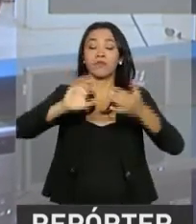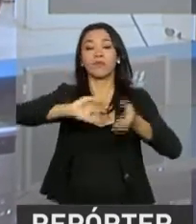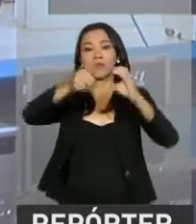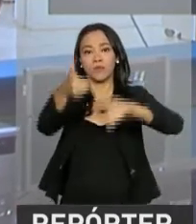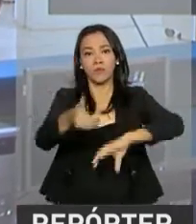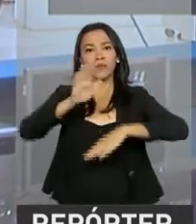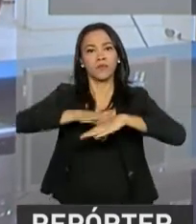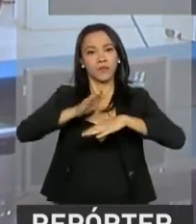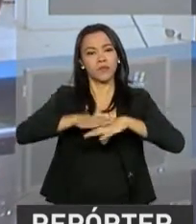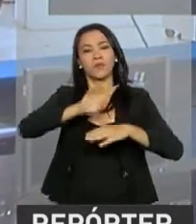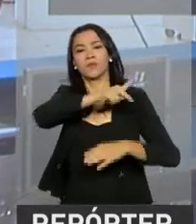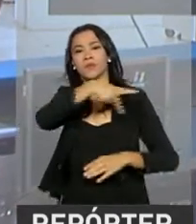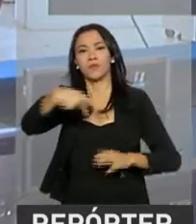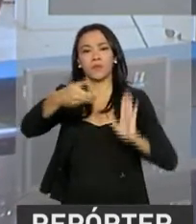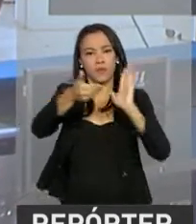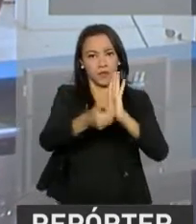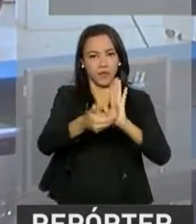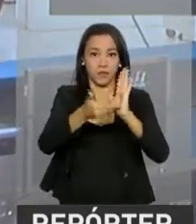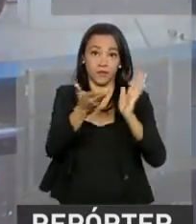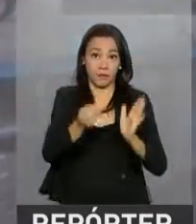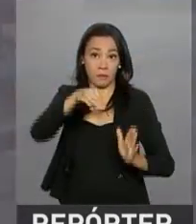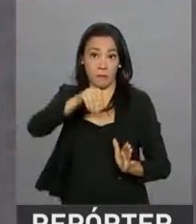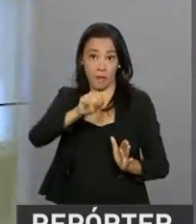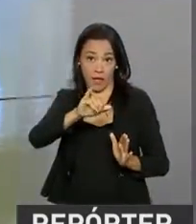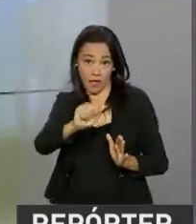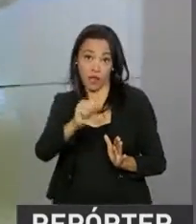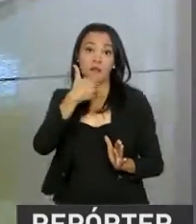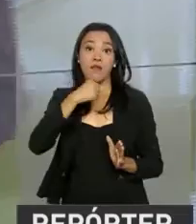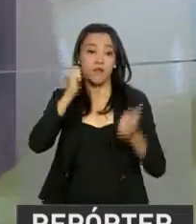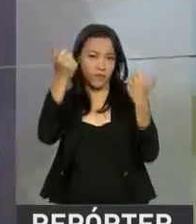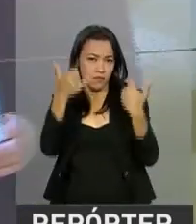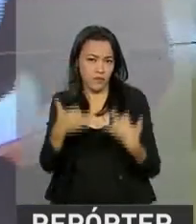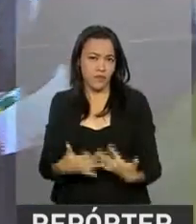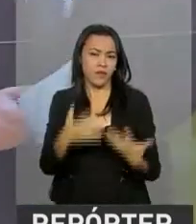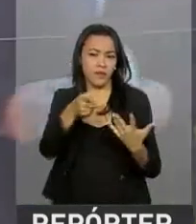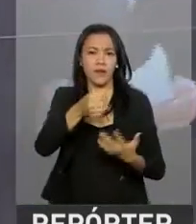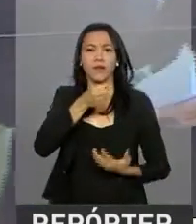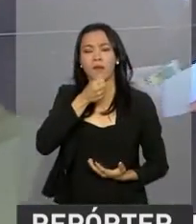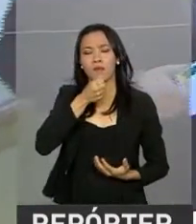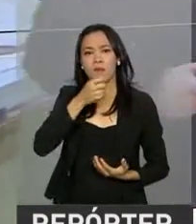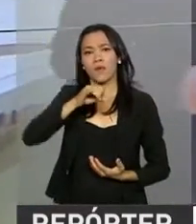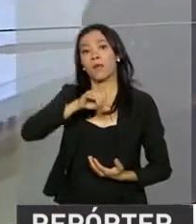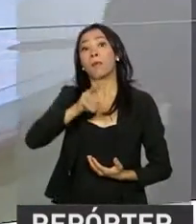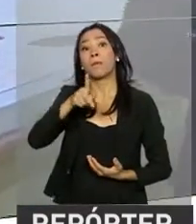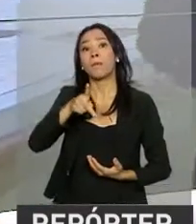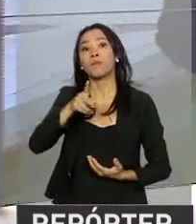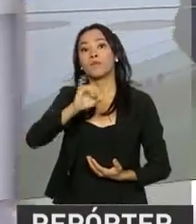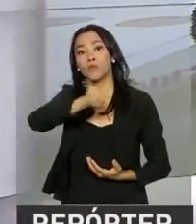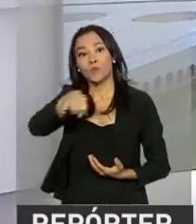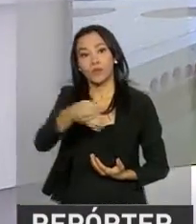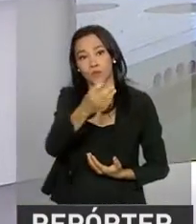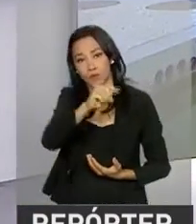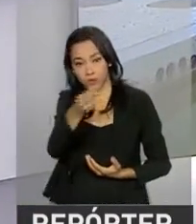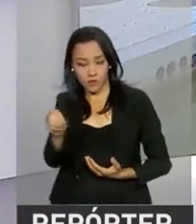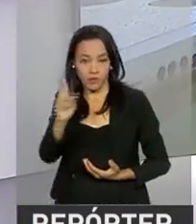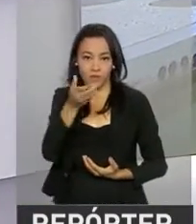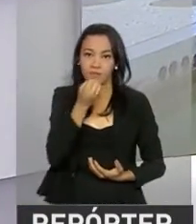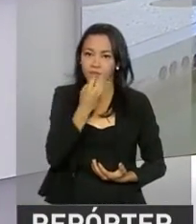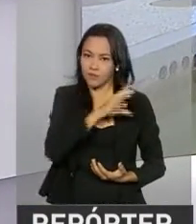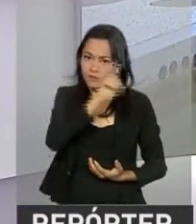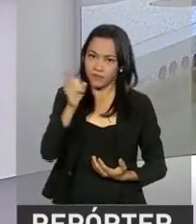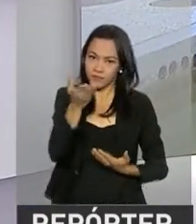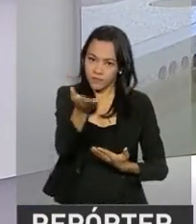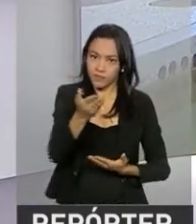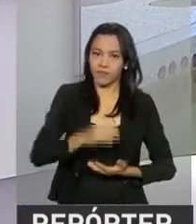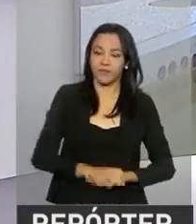de acordo com o presidente da Câmara Rodrigo Maia quem traz os detalhes para gente ao vivo ao repórter João Pedro Neto que está no Palácio do Planalto onde é João